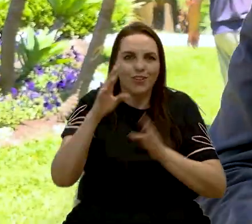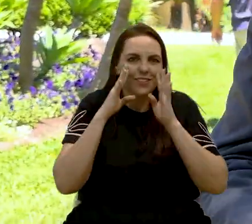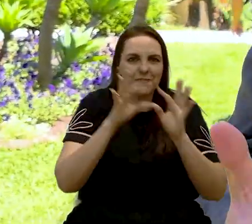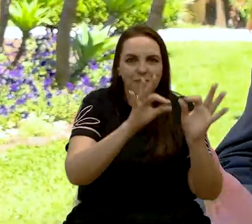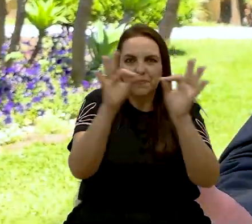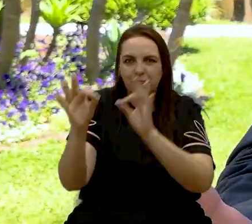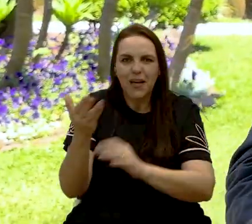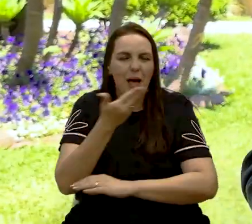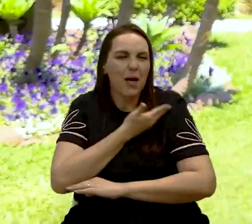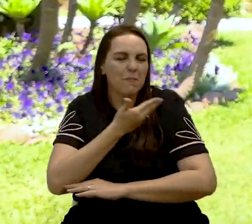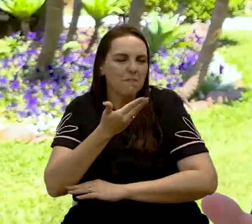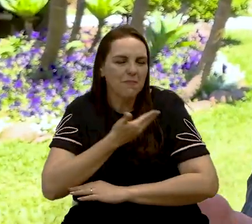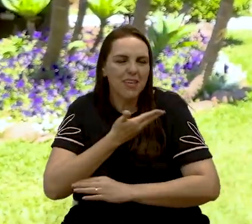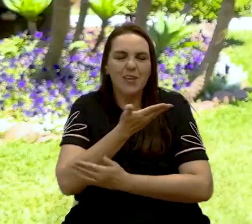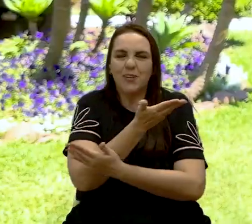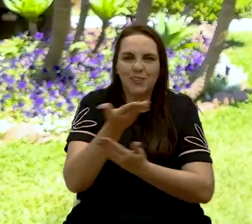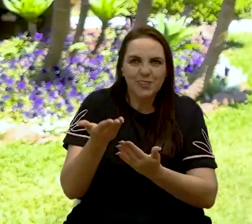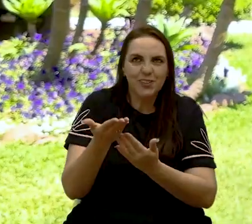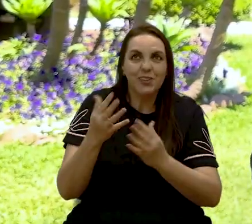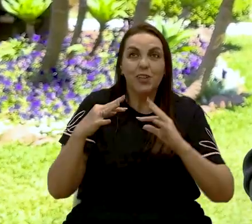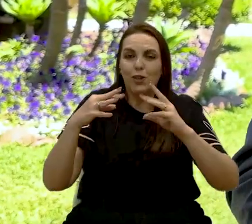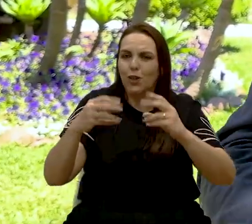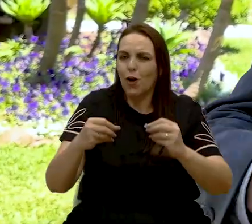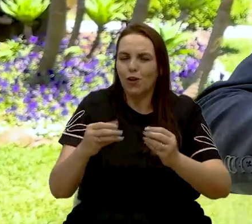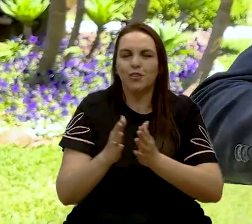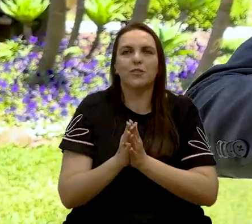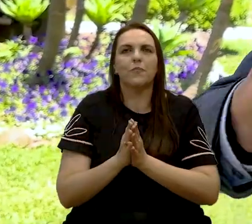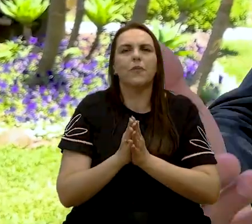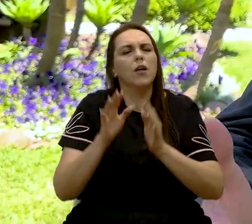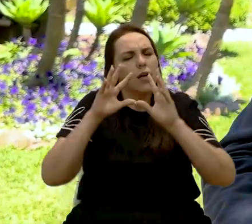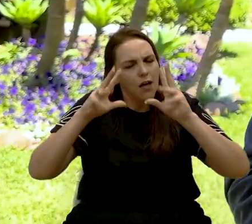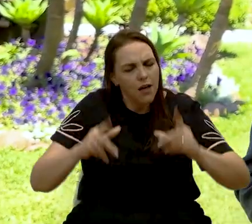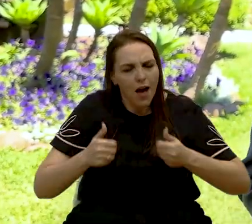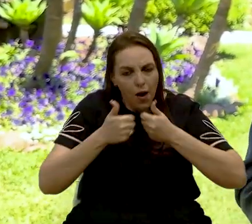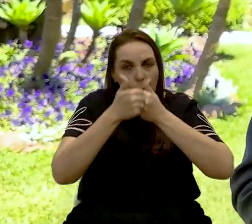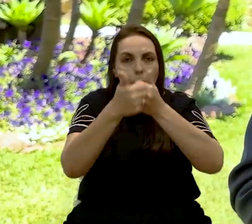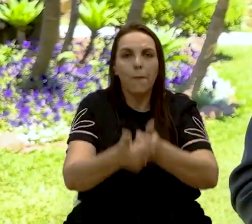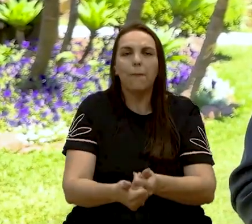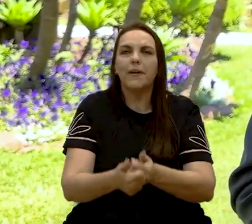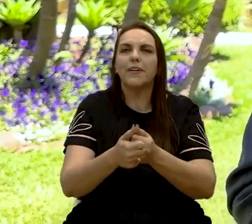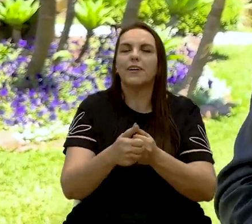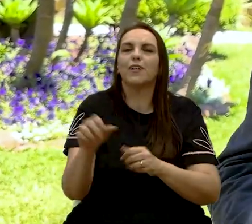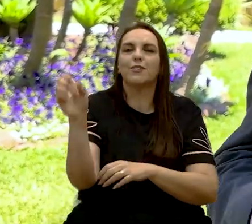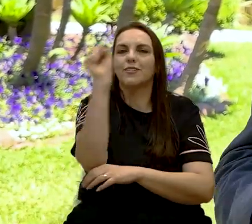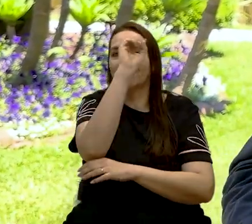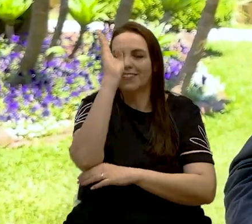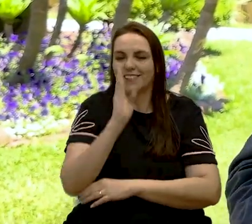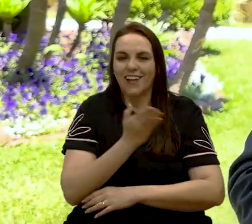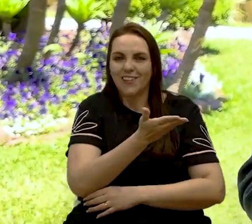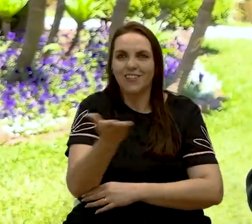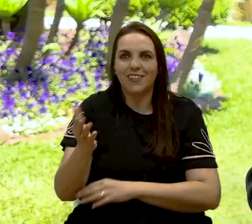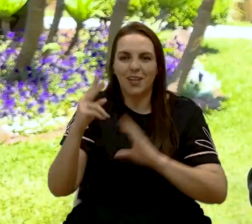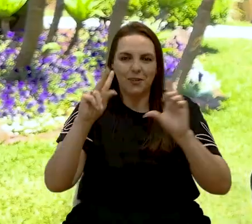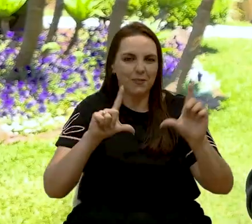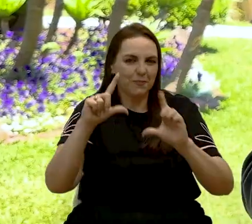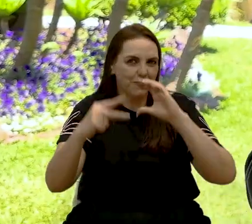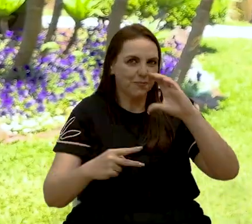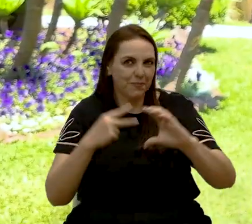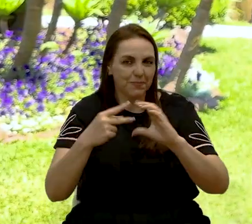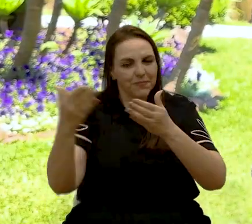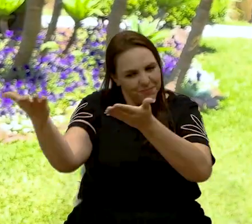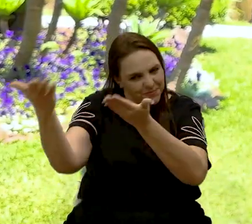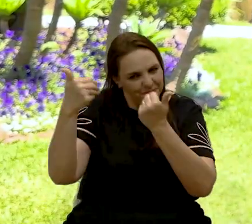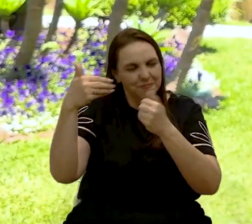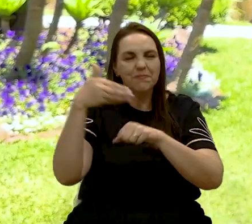vocês, telespectadores, amigos e conhecidos, a todos que estão nos acompanhando em rede nacional, a TV Câmara,